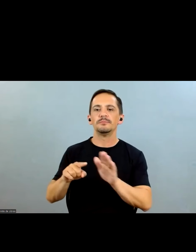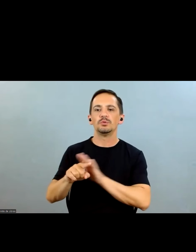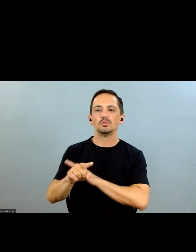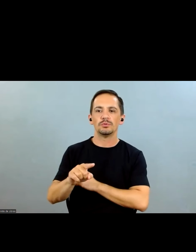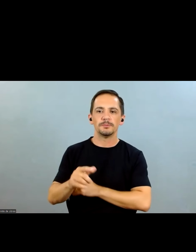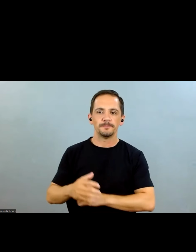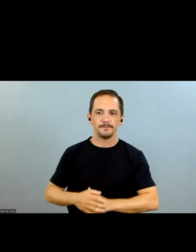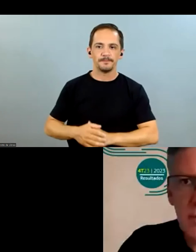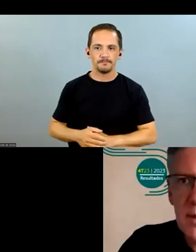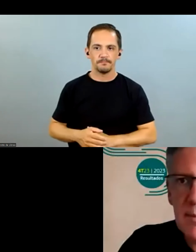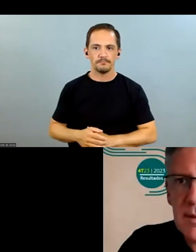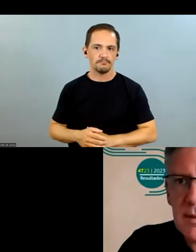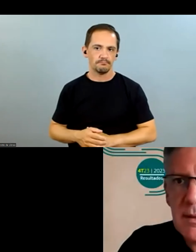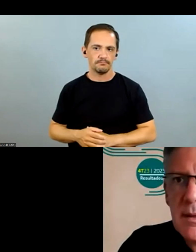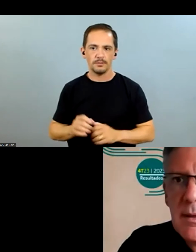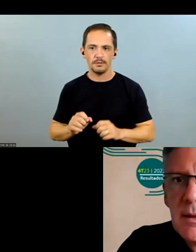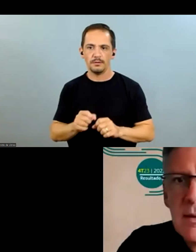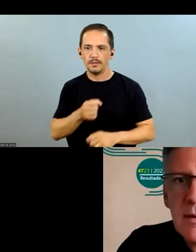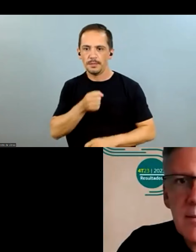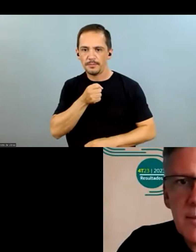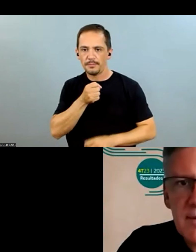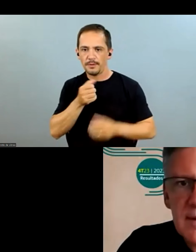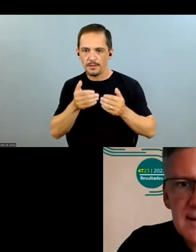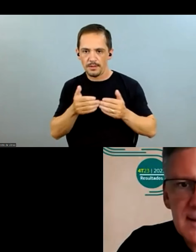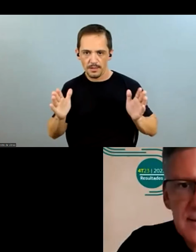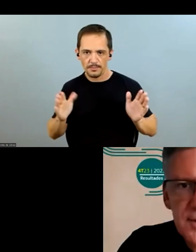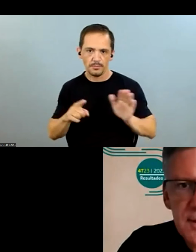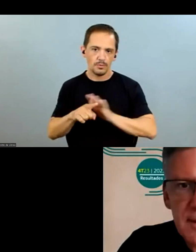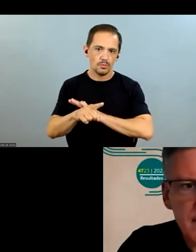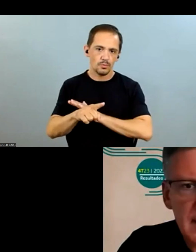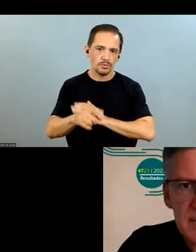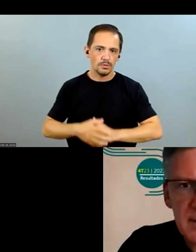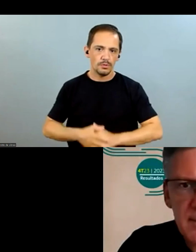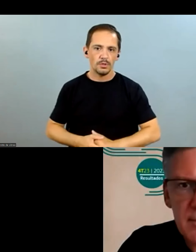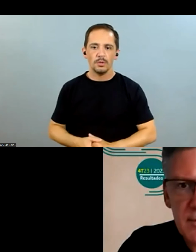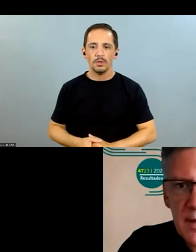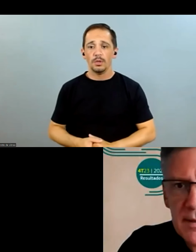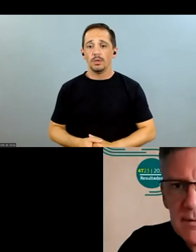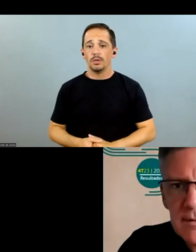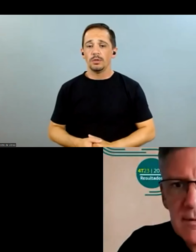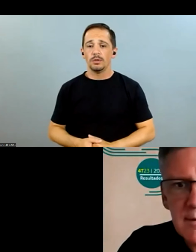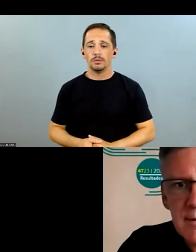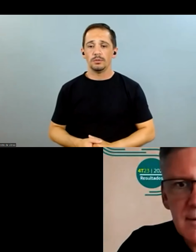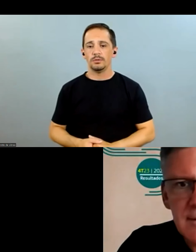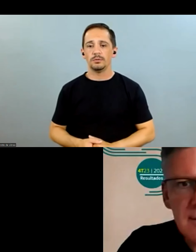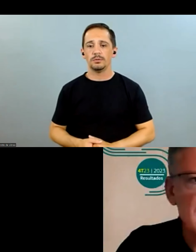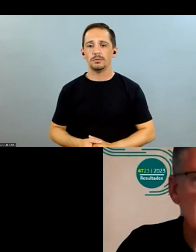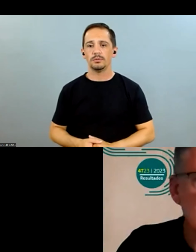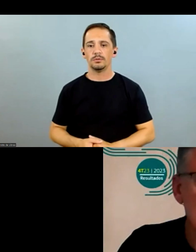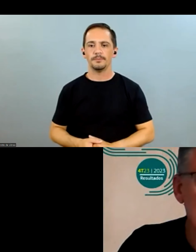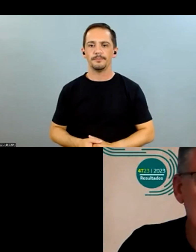eh abrir o microfone ali para para fazer acho que a mar Poderia abrir o microfone do